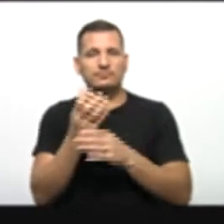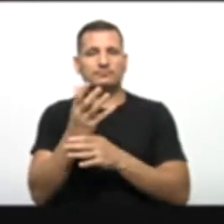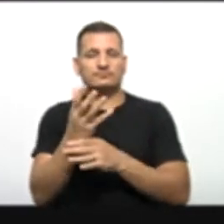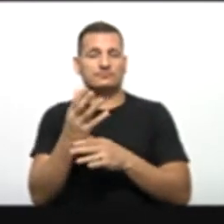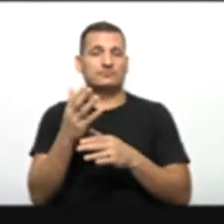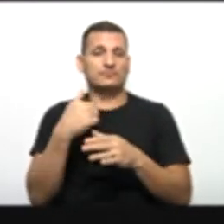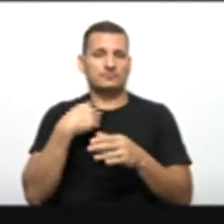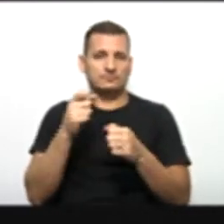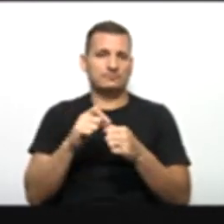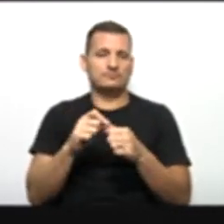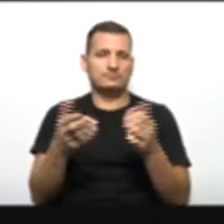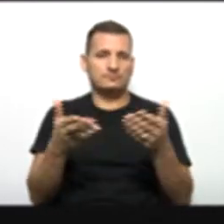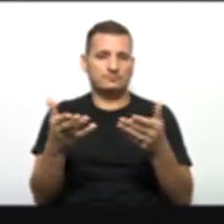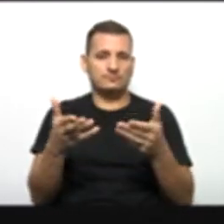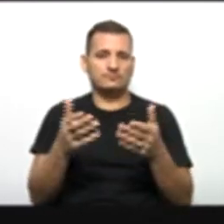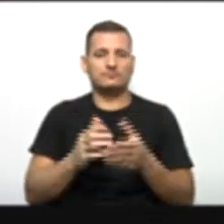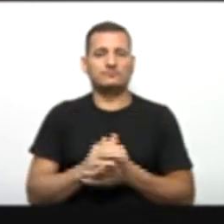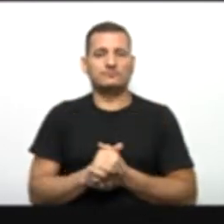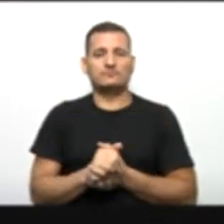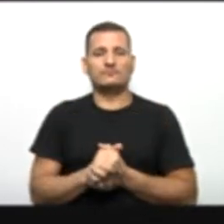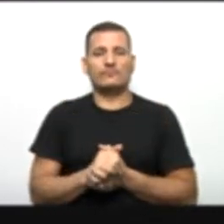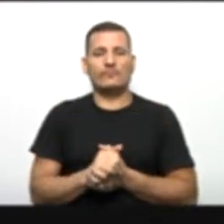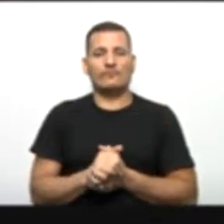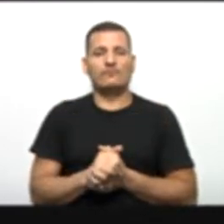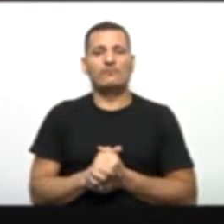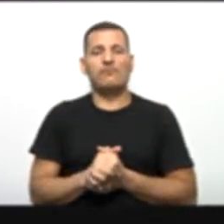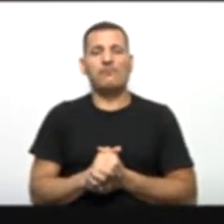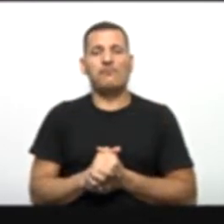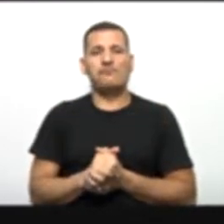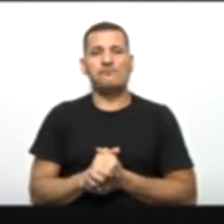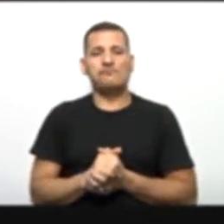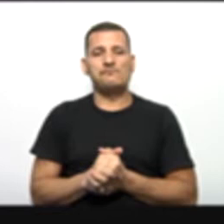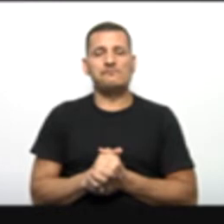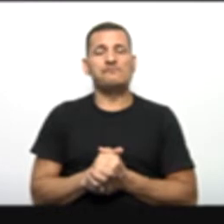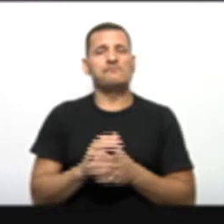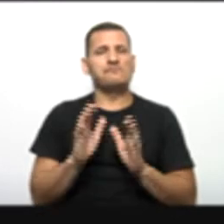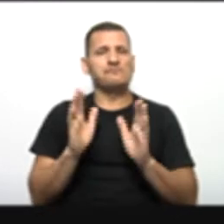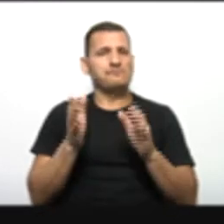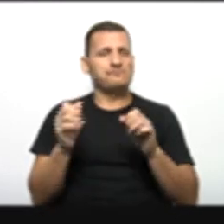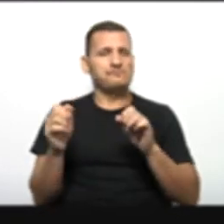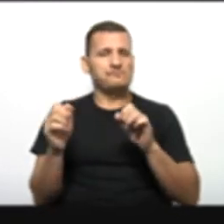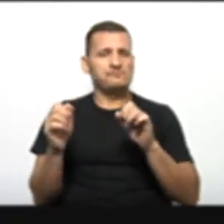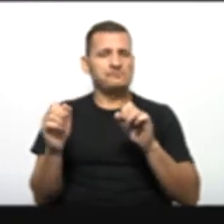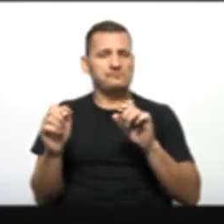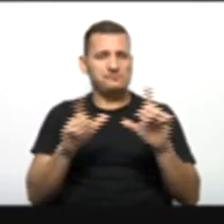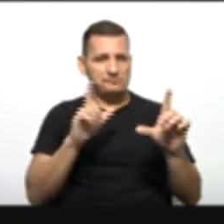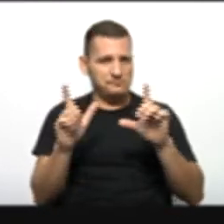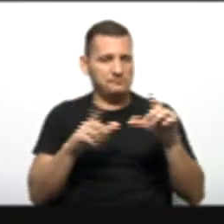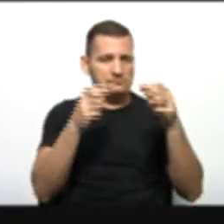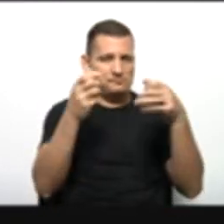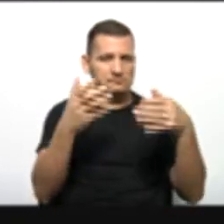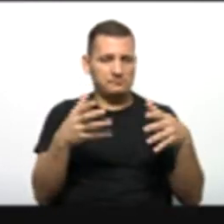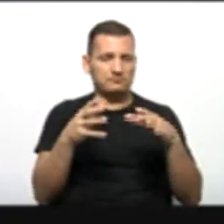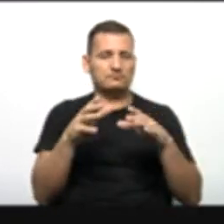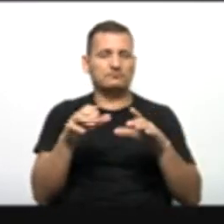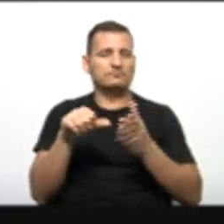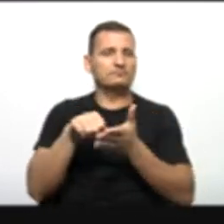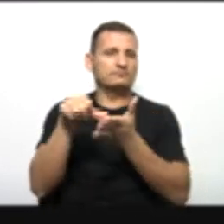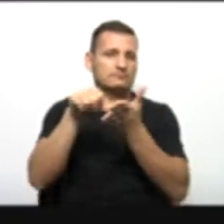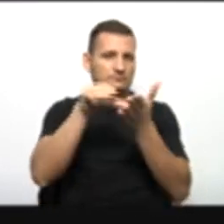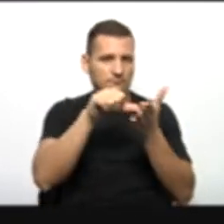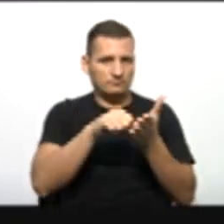com vocês então vocês o tutorial que foi passado pra para os pólos nós vamos